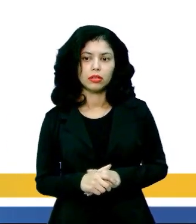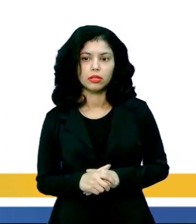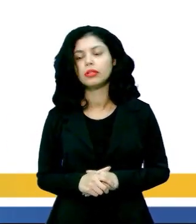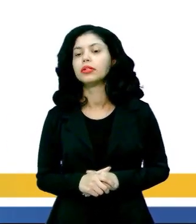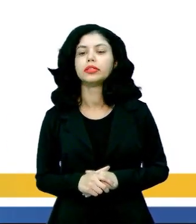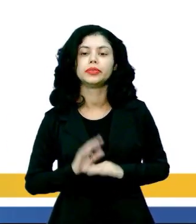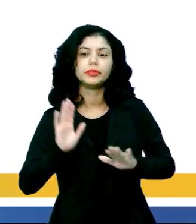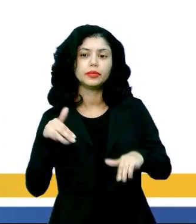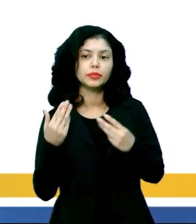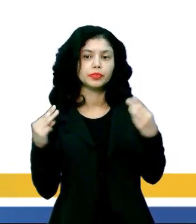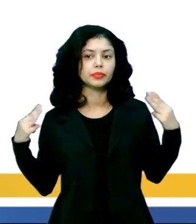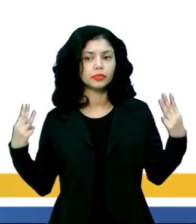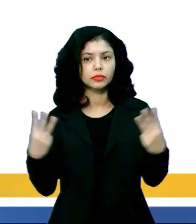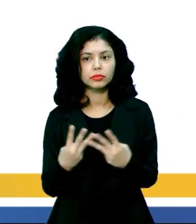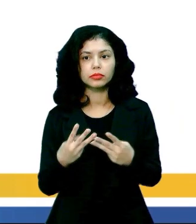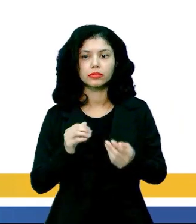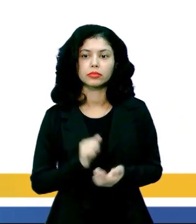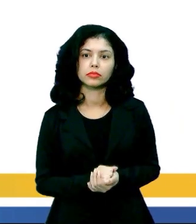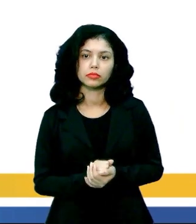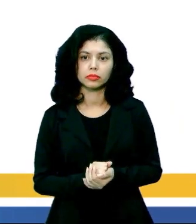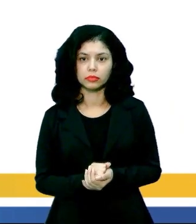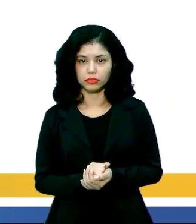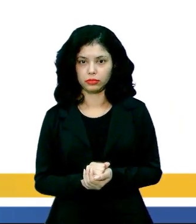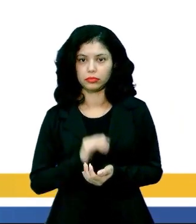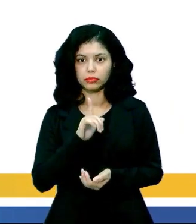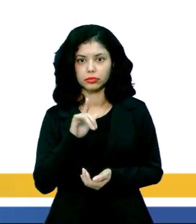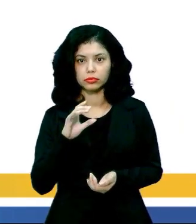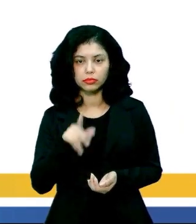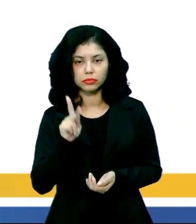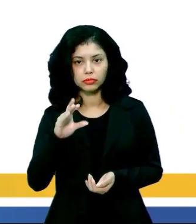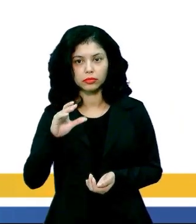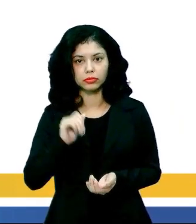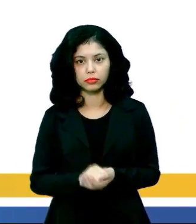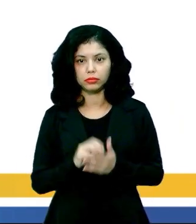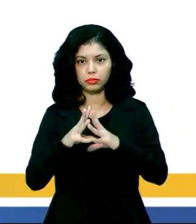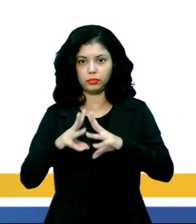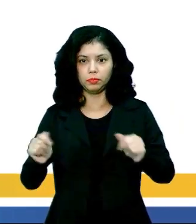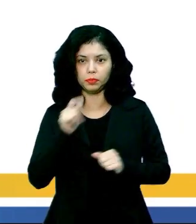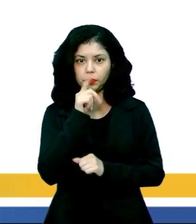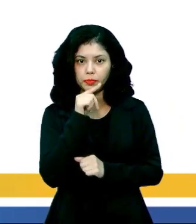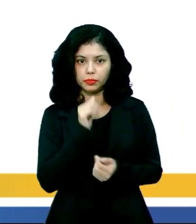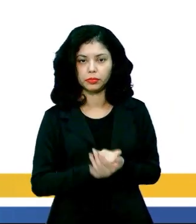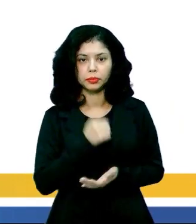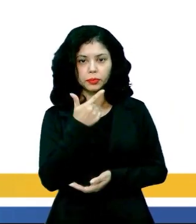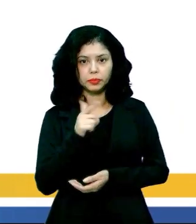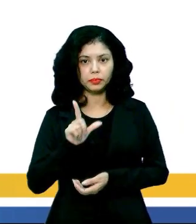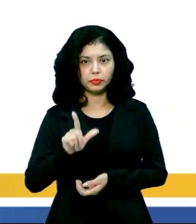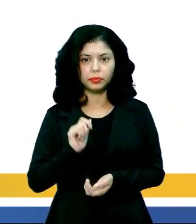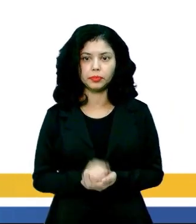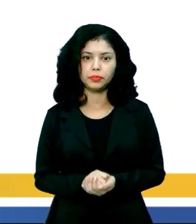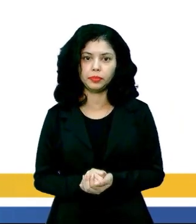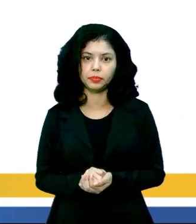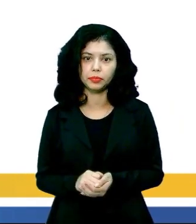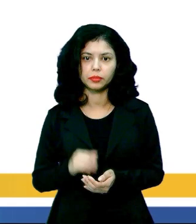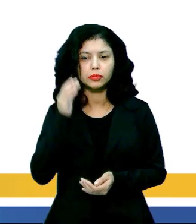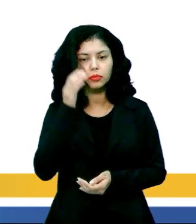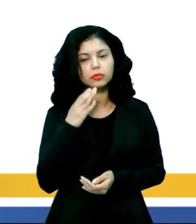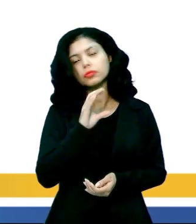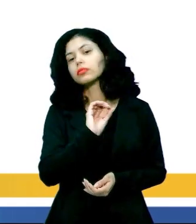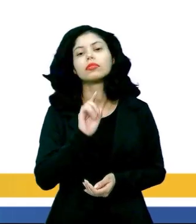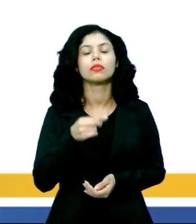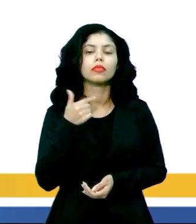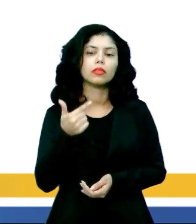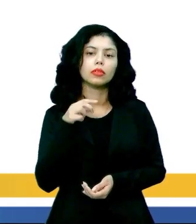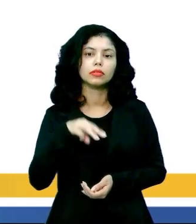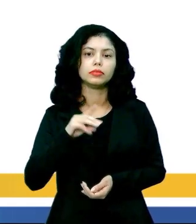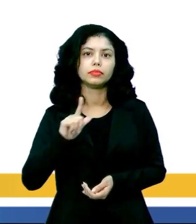ali, qual a massa do cloreto de potássio deve ser dissolvida em água para se obter 2 litros de uma solução cuja concentração